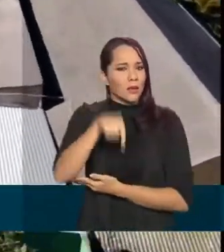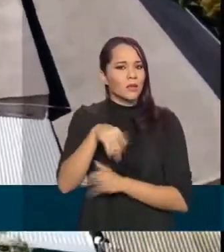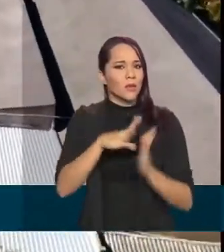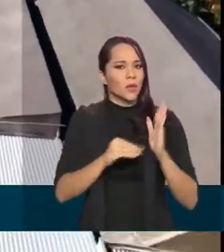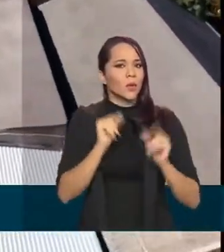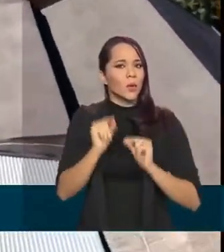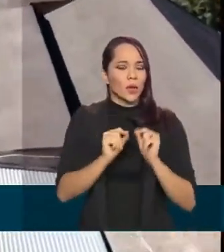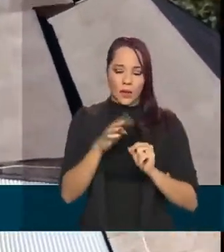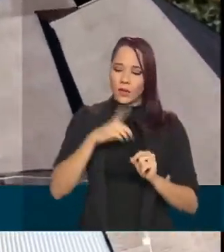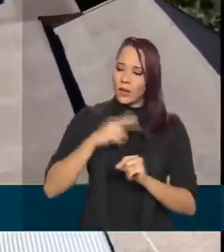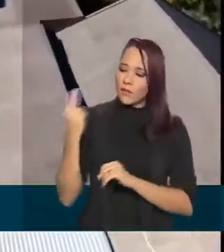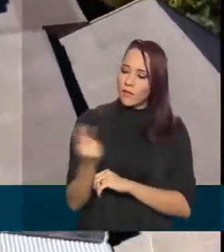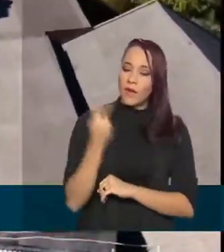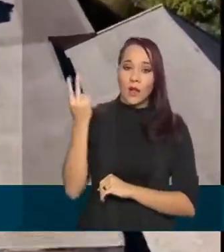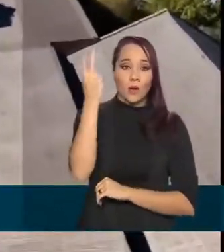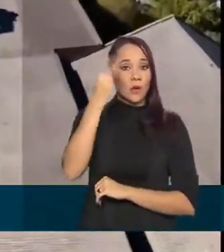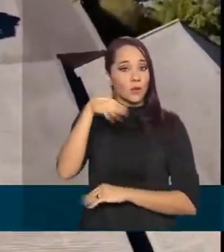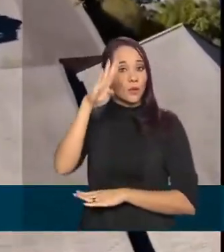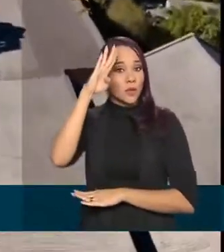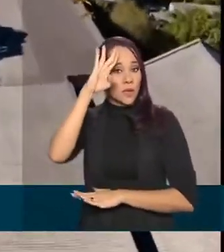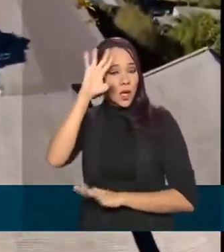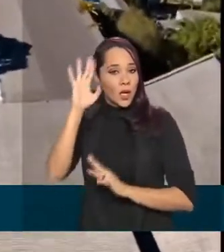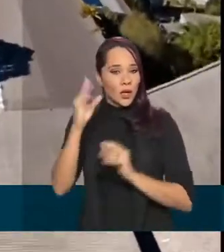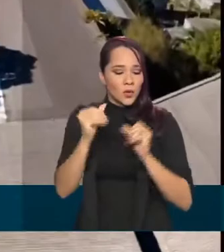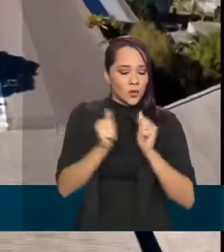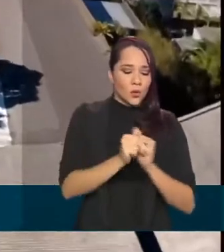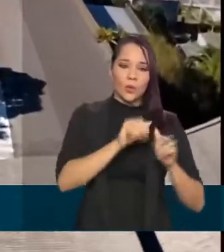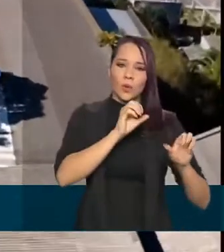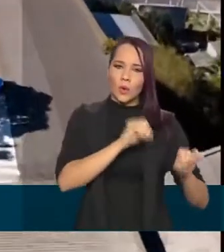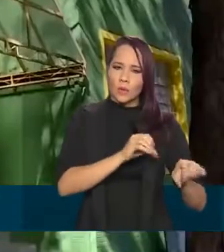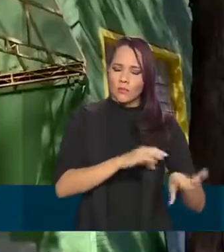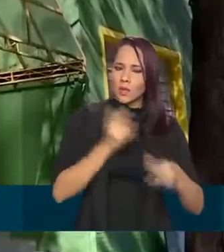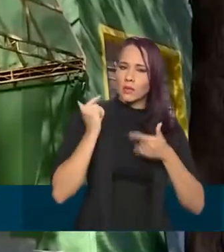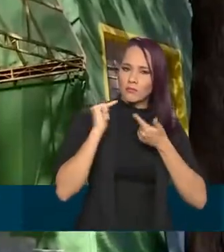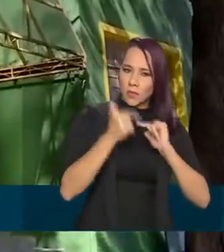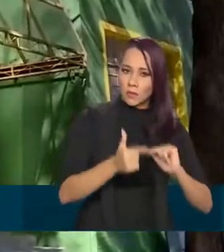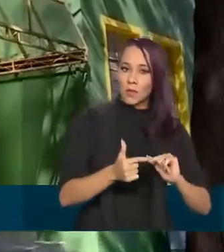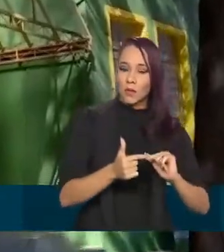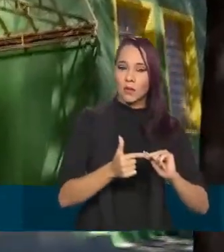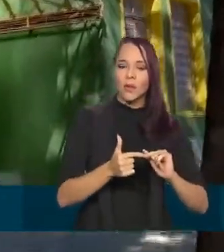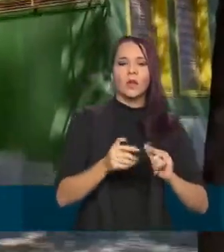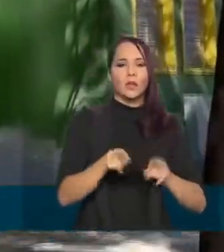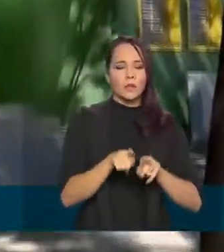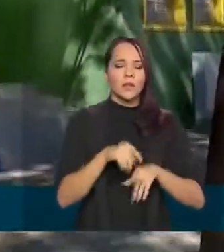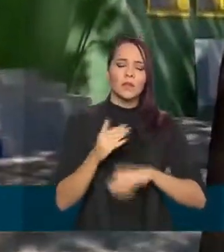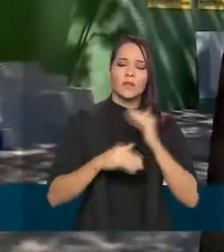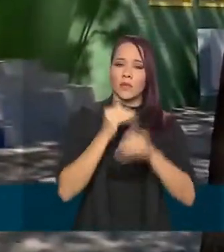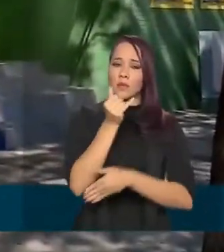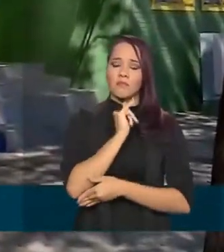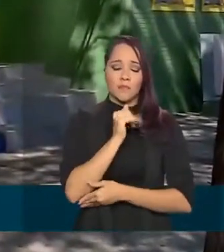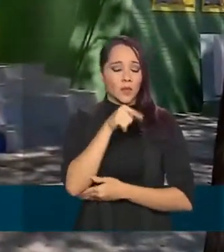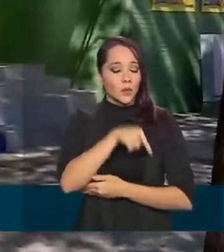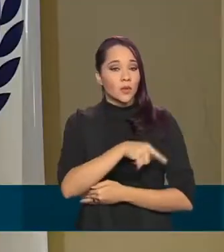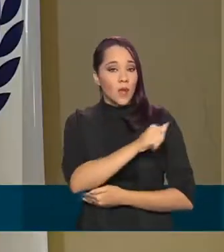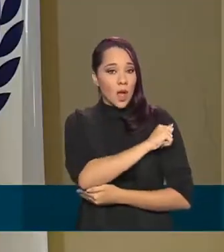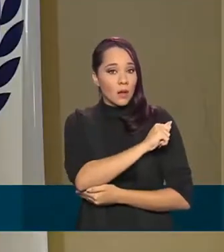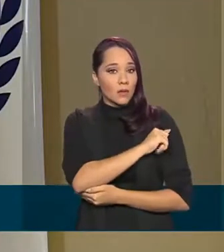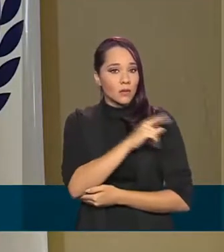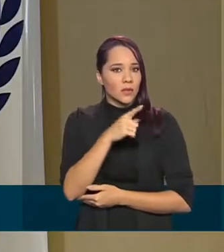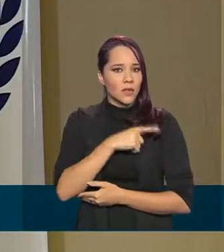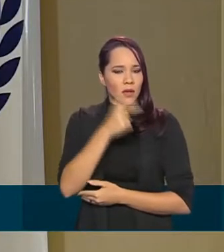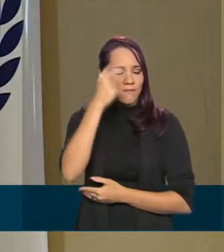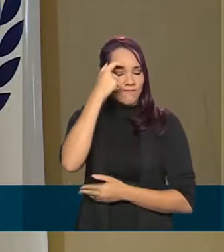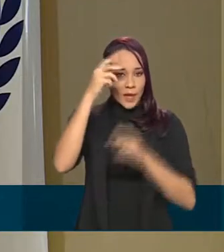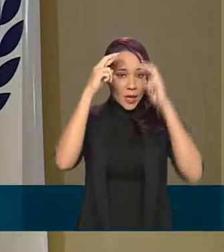é aliar valores dos militares com a educação tradicional e desenvolver, por exemplo, nos alunos, o senso